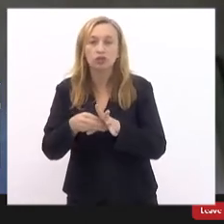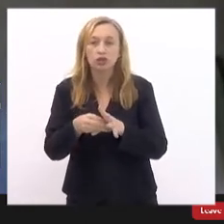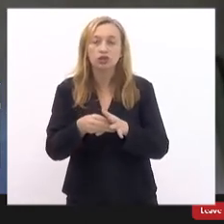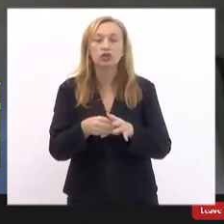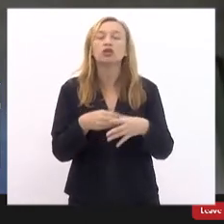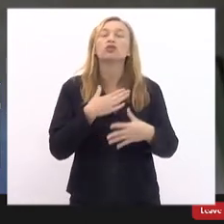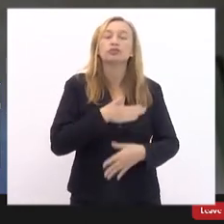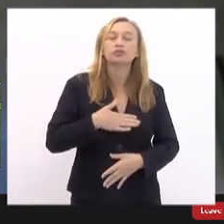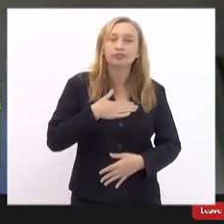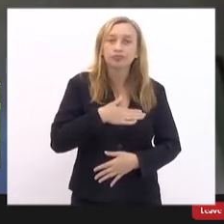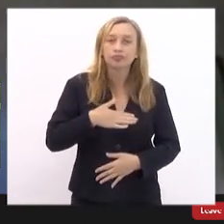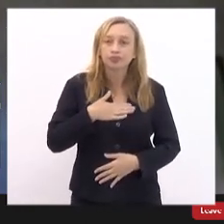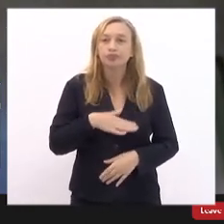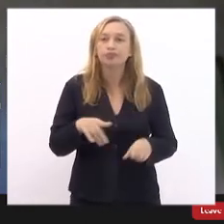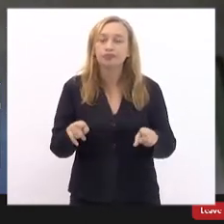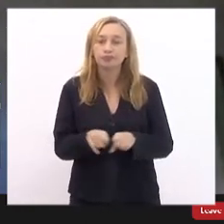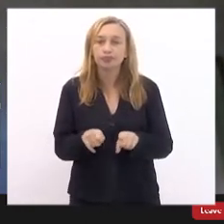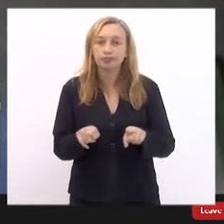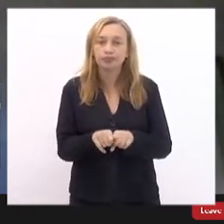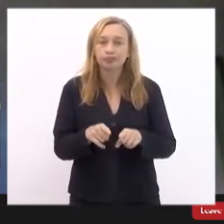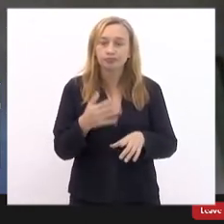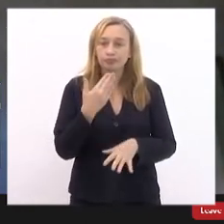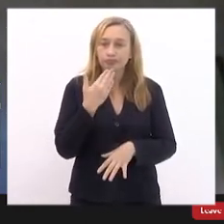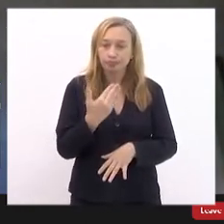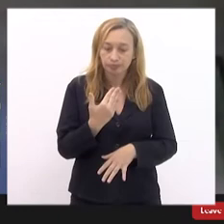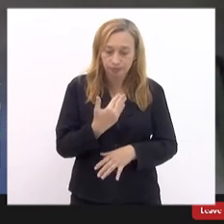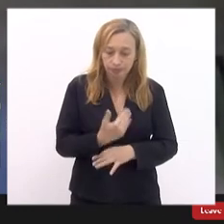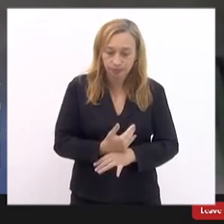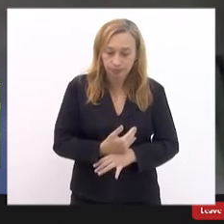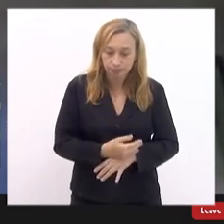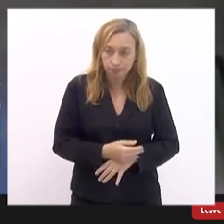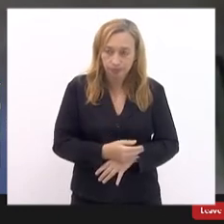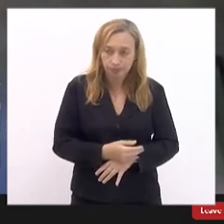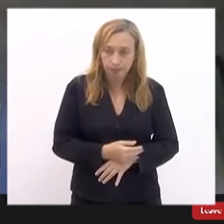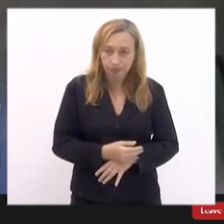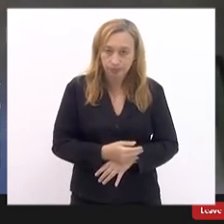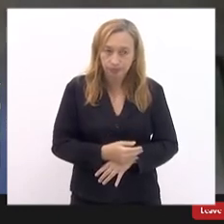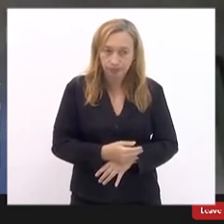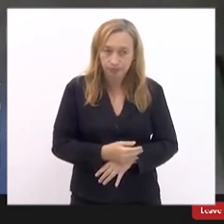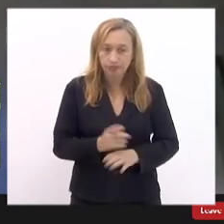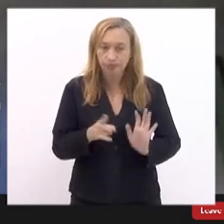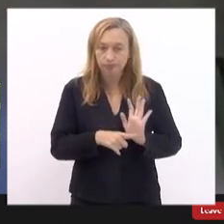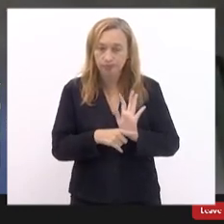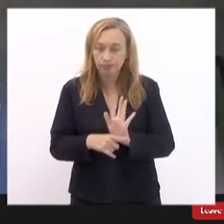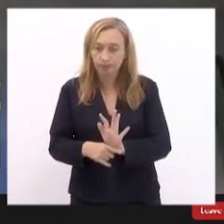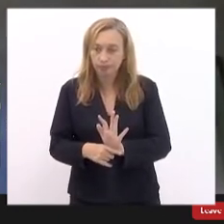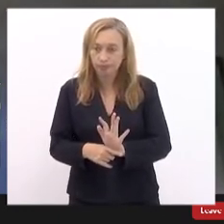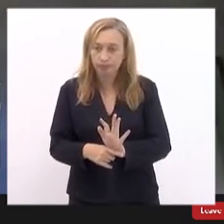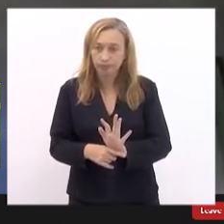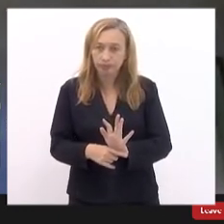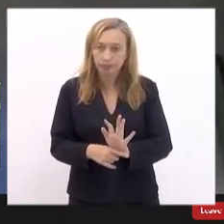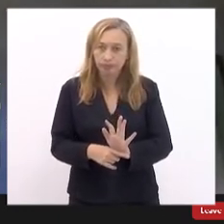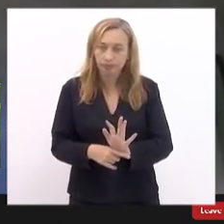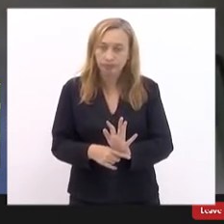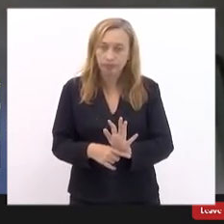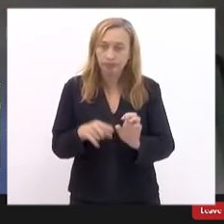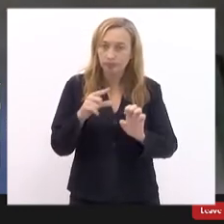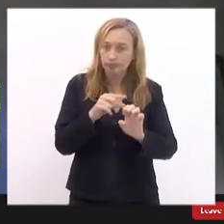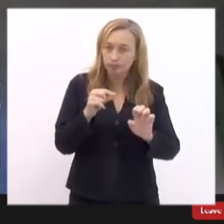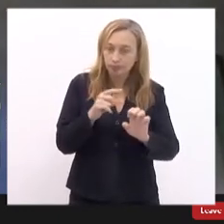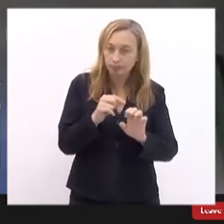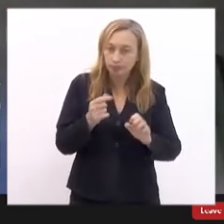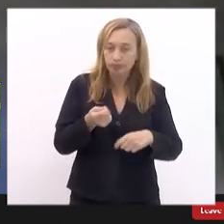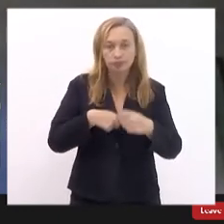só gostaria também de chamar a atenção, né, de que para atender, né, quer dizer, os empreendimentos de